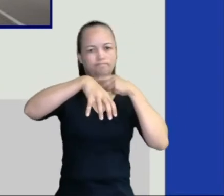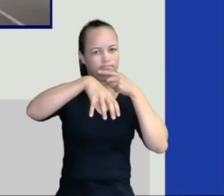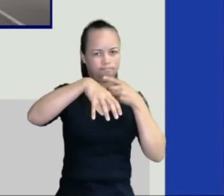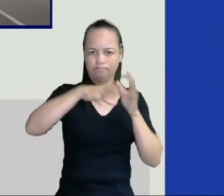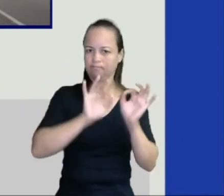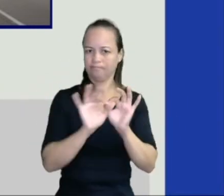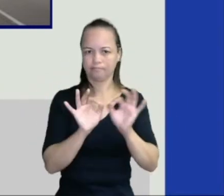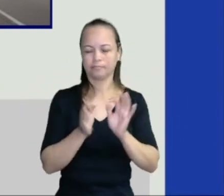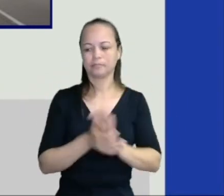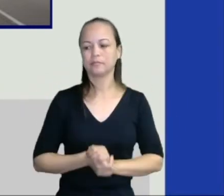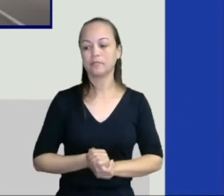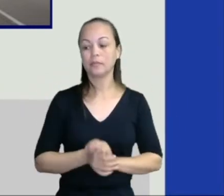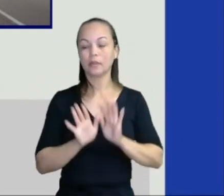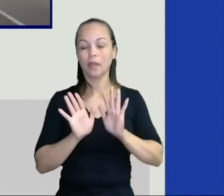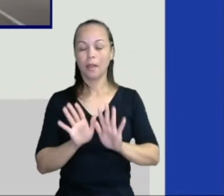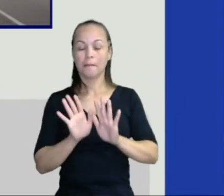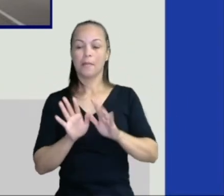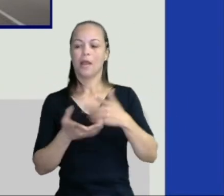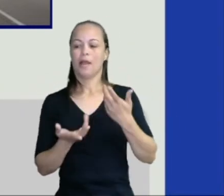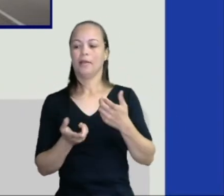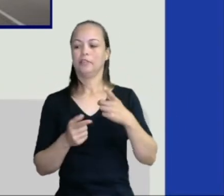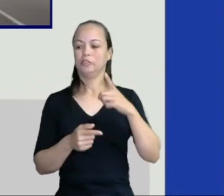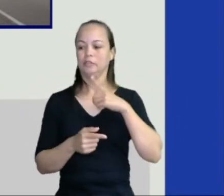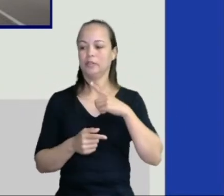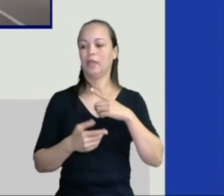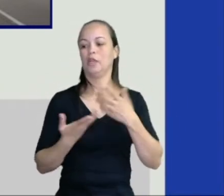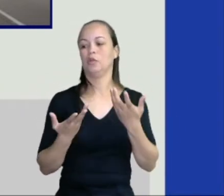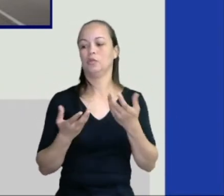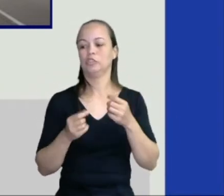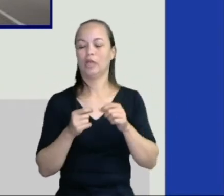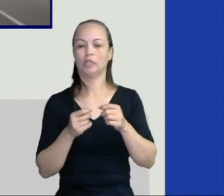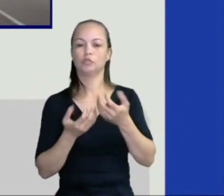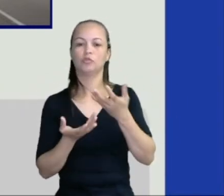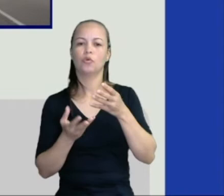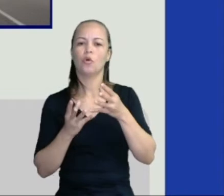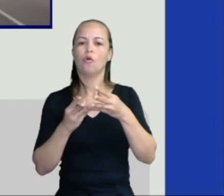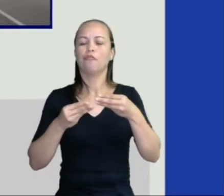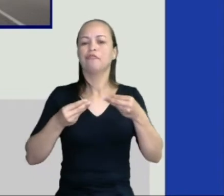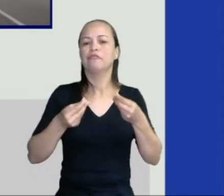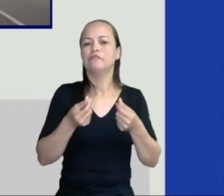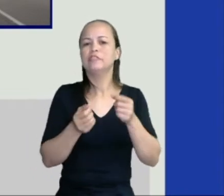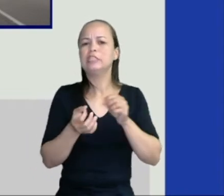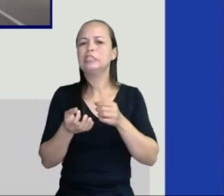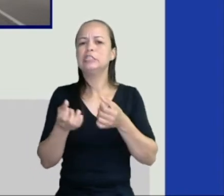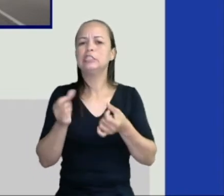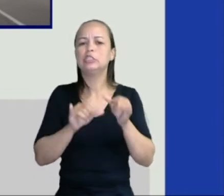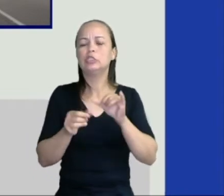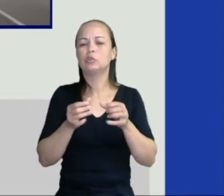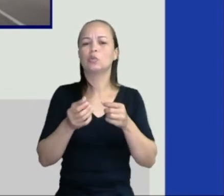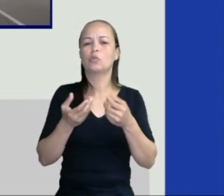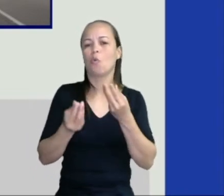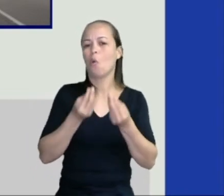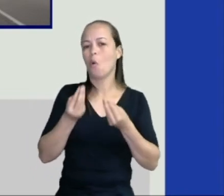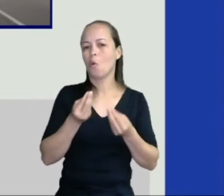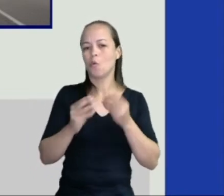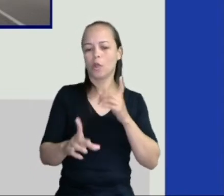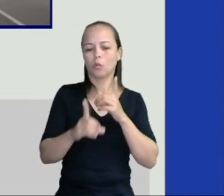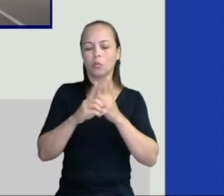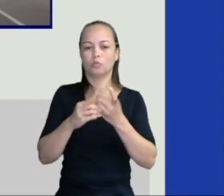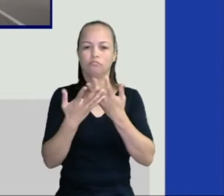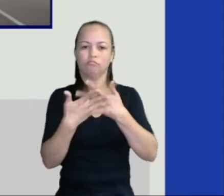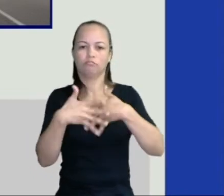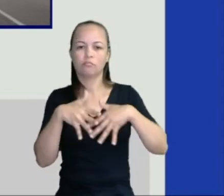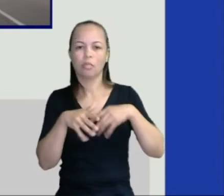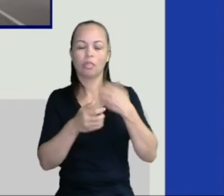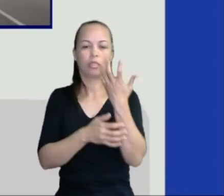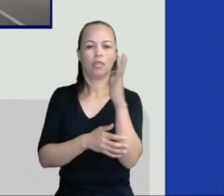seus estados físicos, isso mesmo, ou seja, o estado que ele se encontra na natureza. Ele pode se